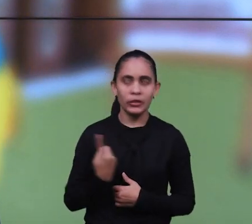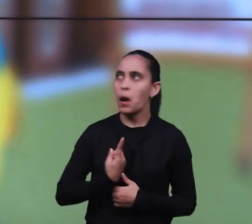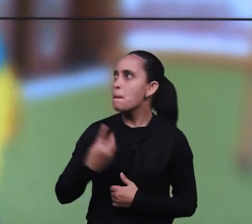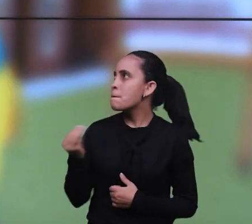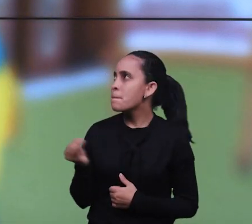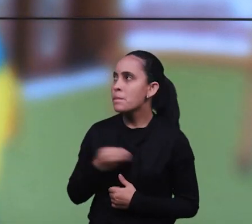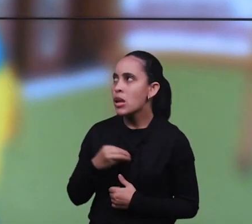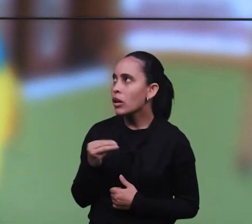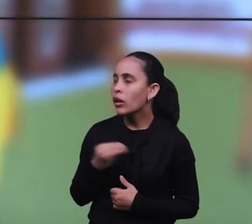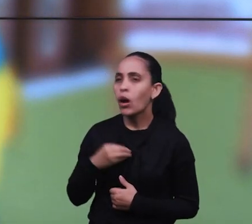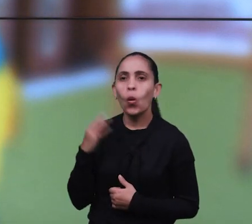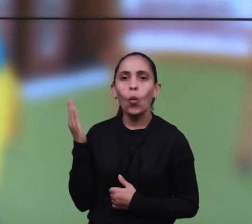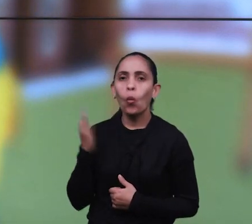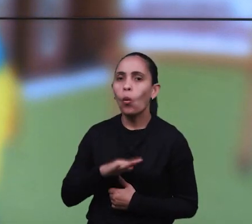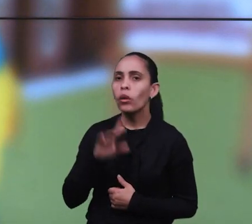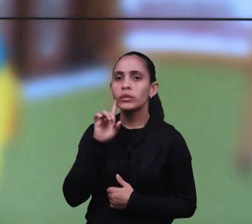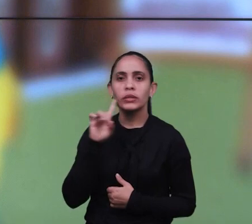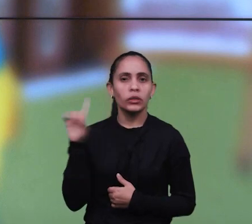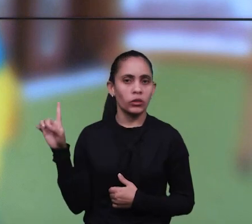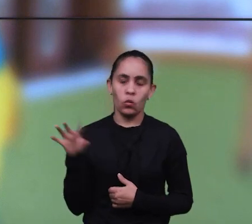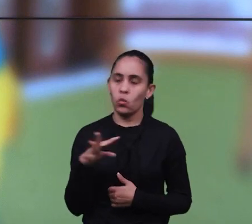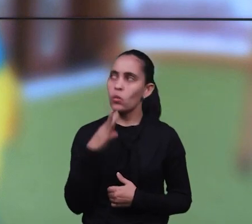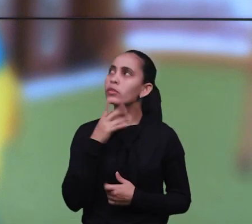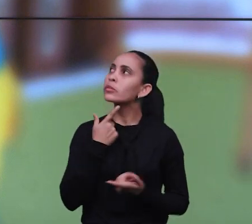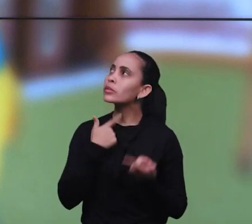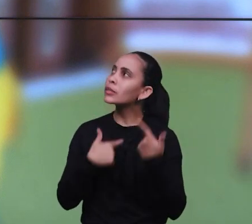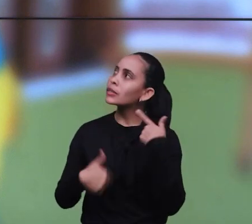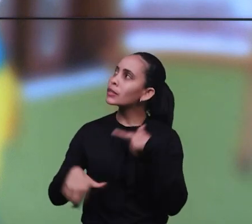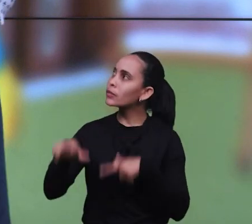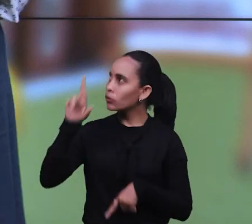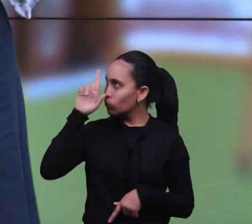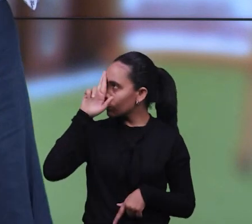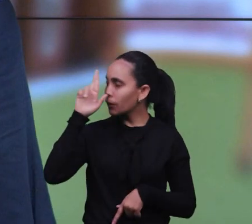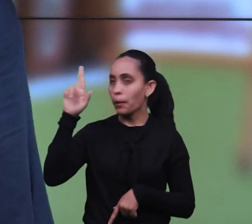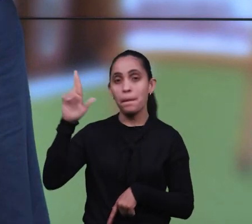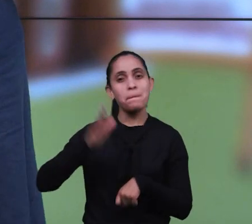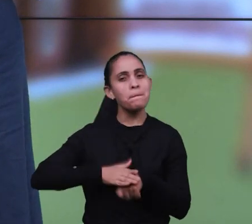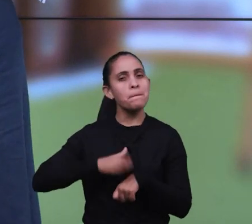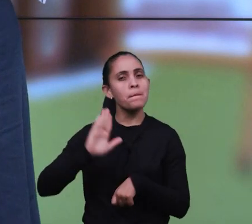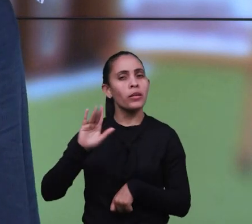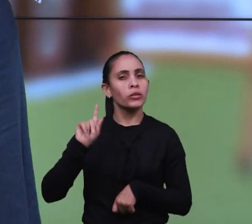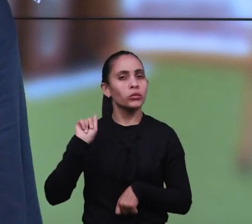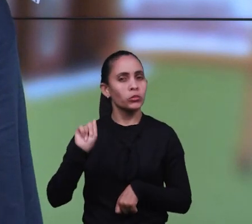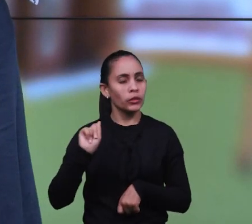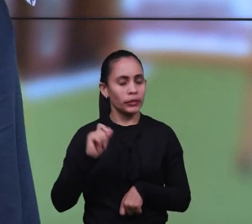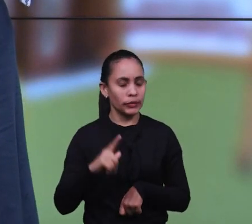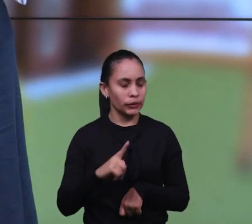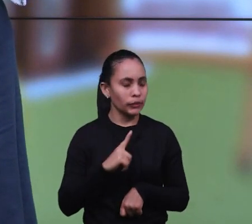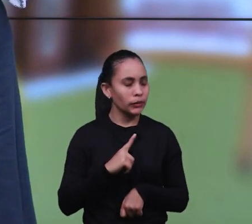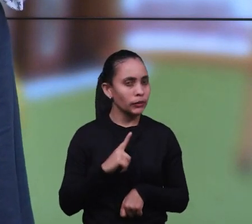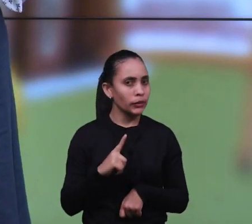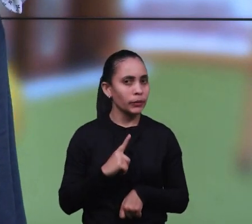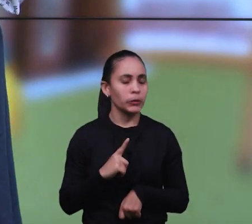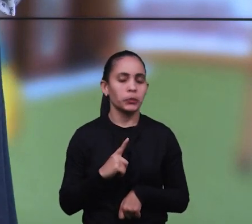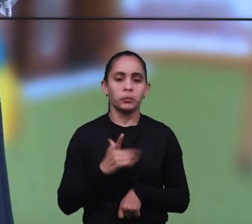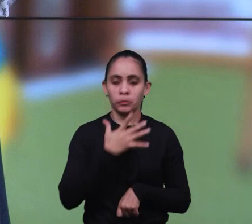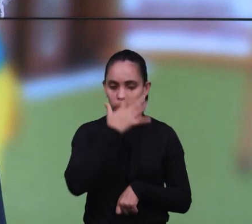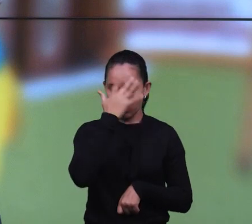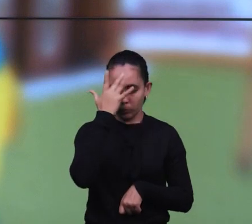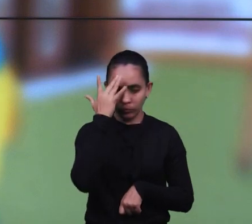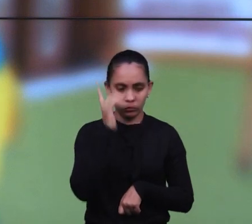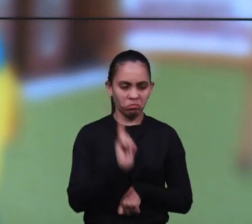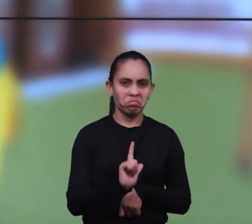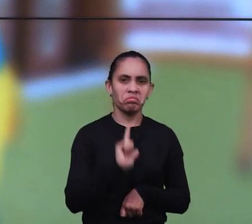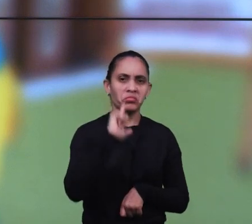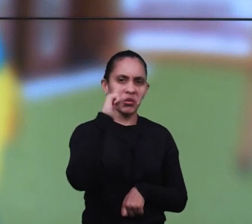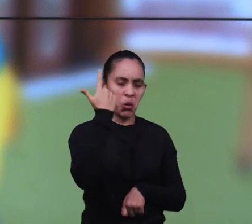a palavra no meu coração para eu não pecar contra o Senhor. Eu conheço a vontade do Senhor. E mais,